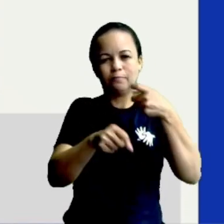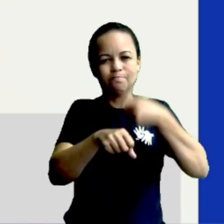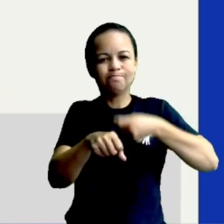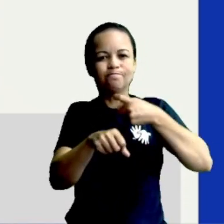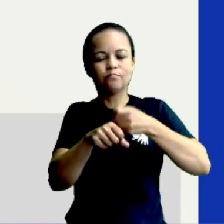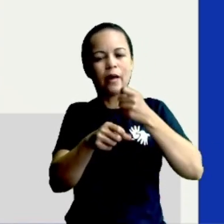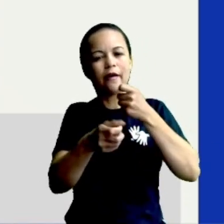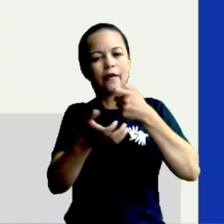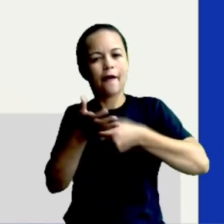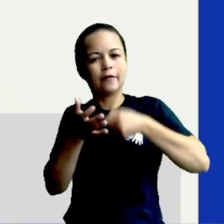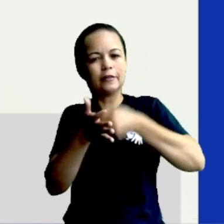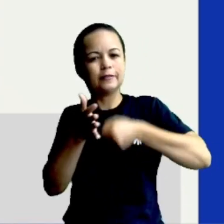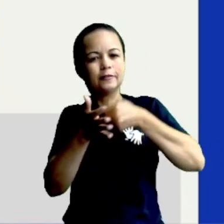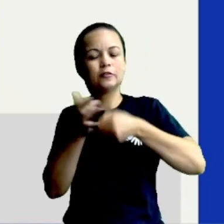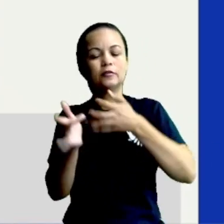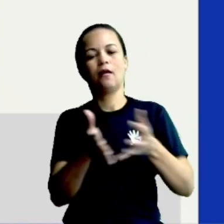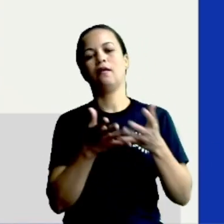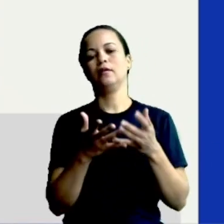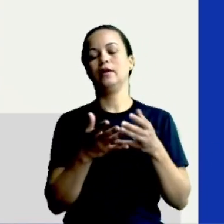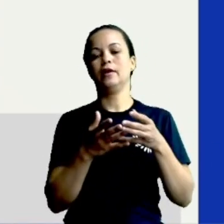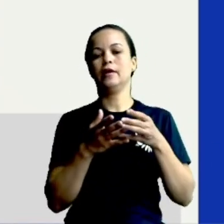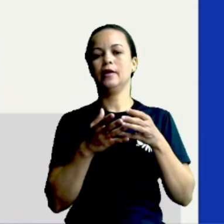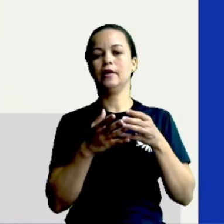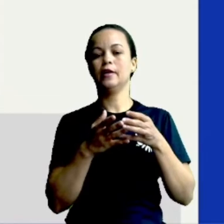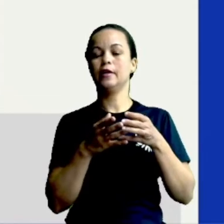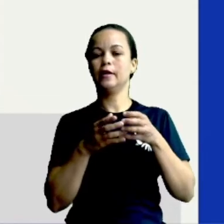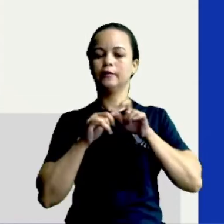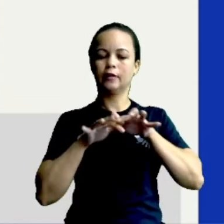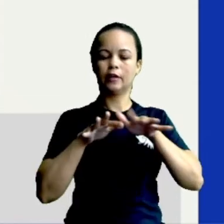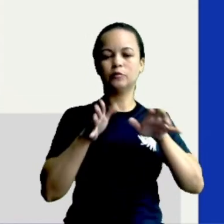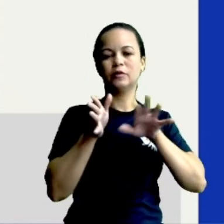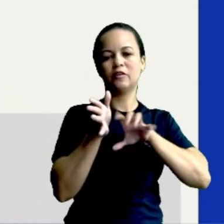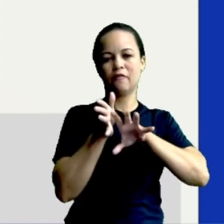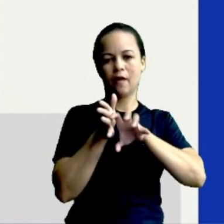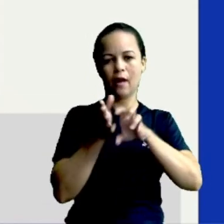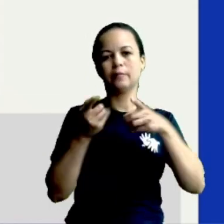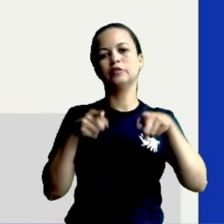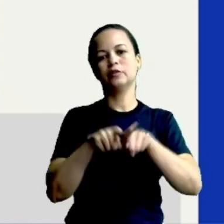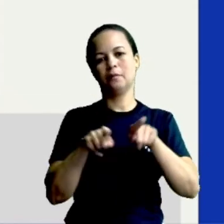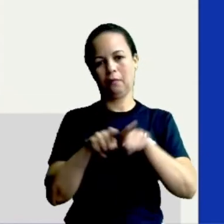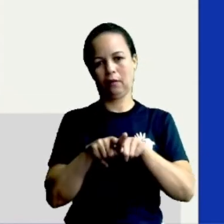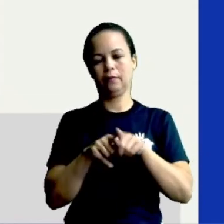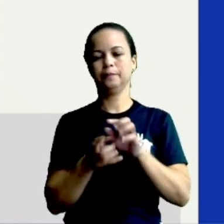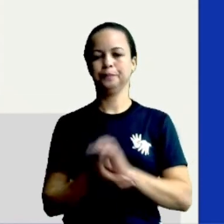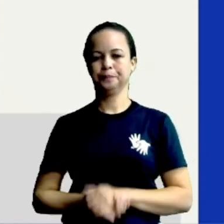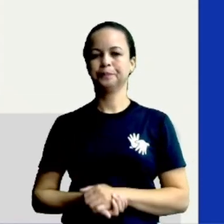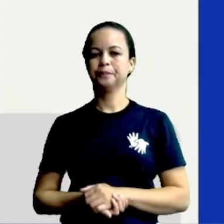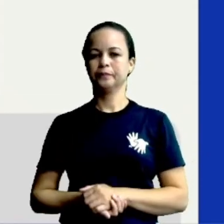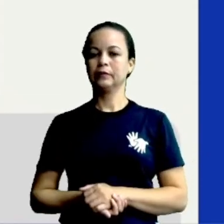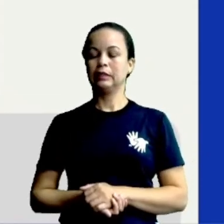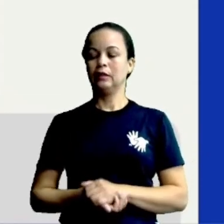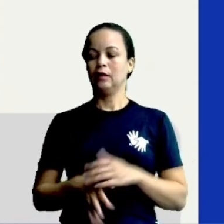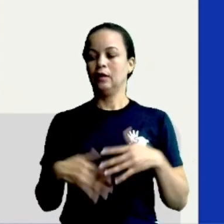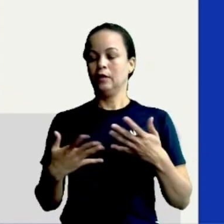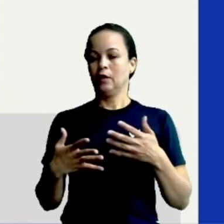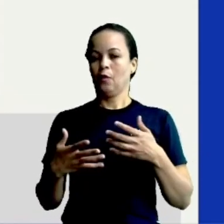resistente e transmite também algumas verminoses. Portanto, ele deve ser